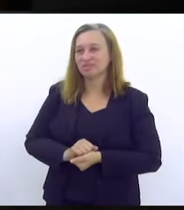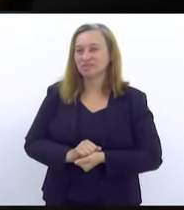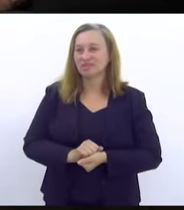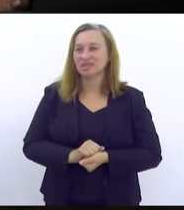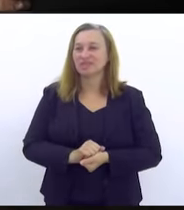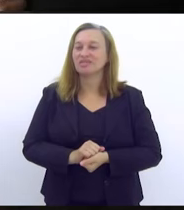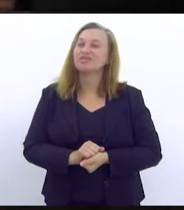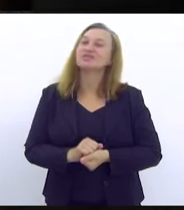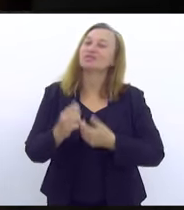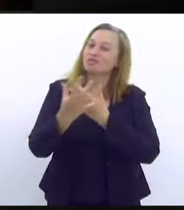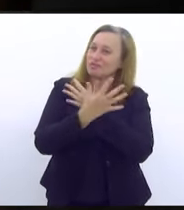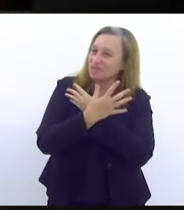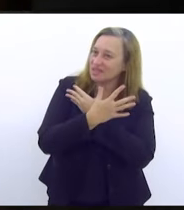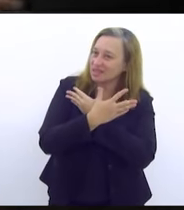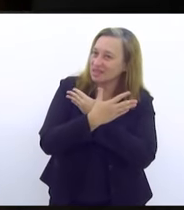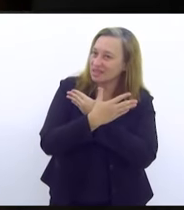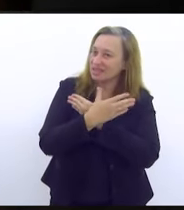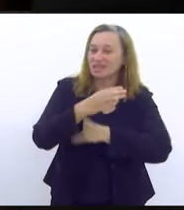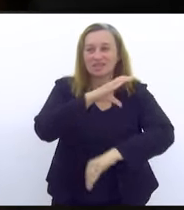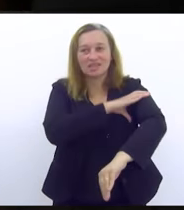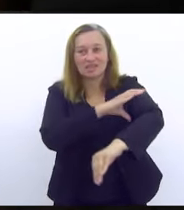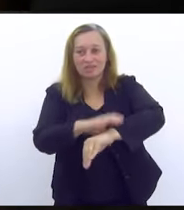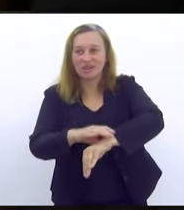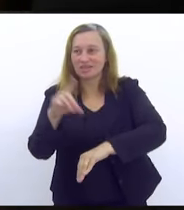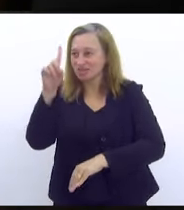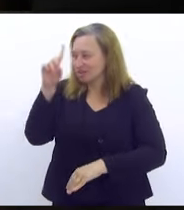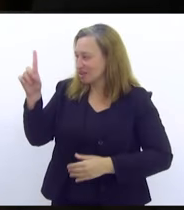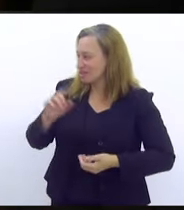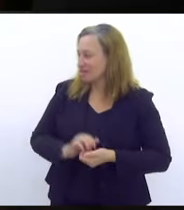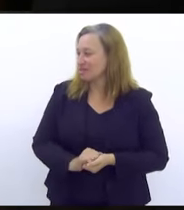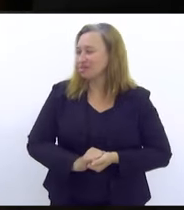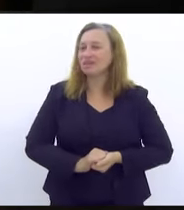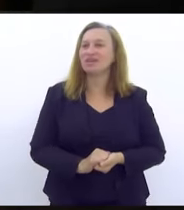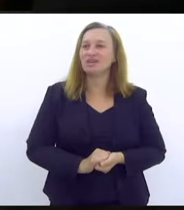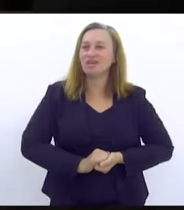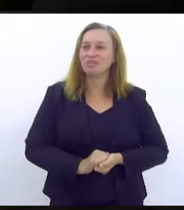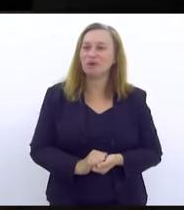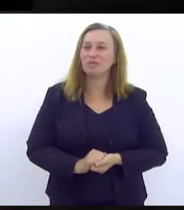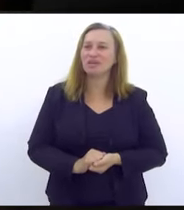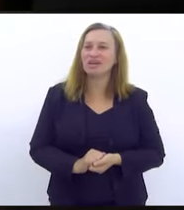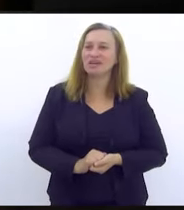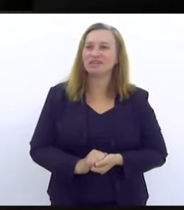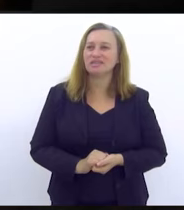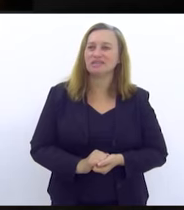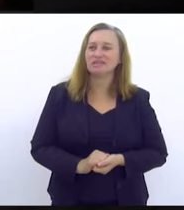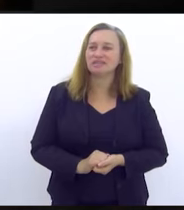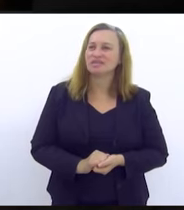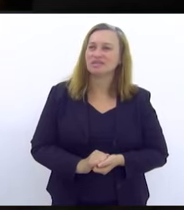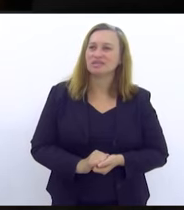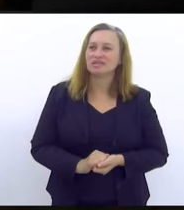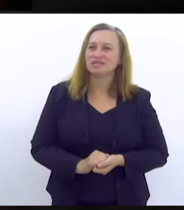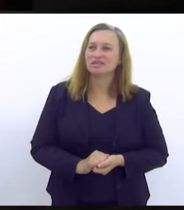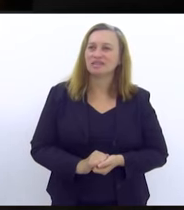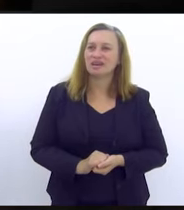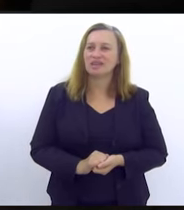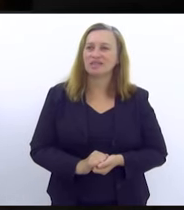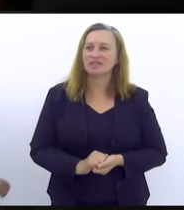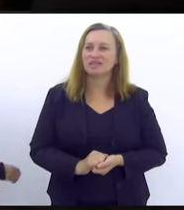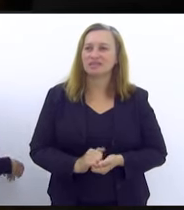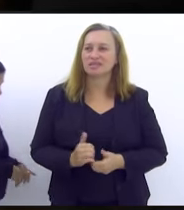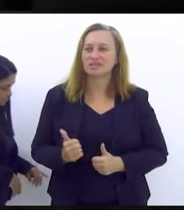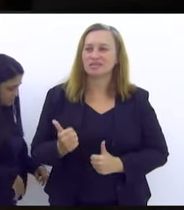da Universal como da Assembleia. Se a gente fosse pegar depoimento aqui, ficaríamos a noite inteira, porque tem um pelotão